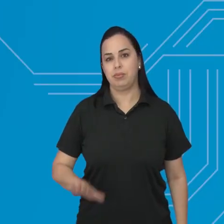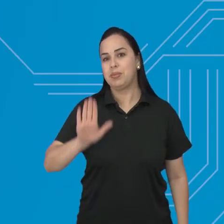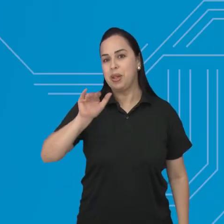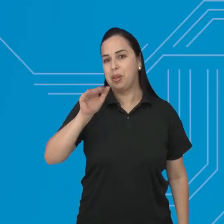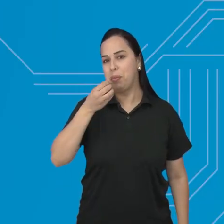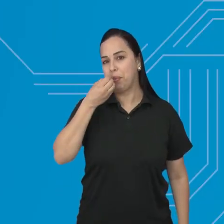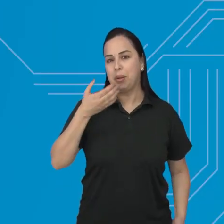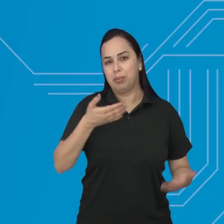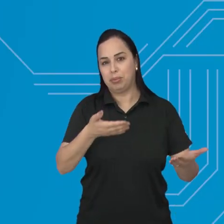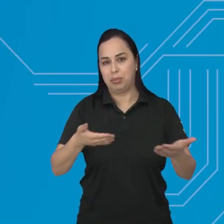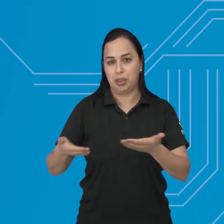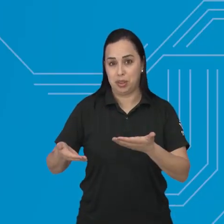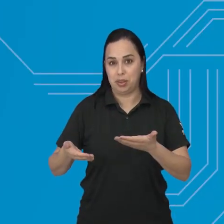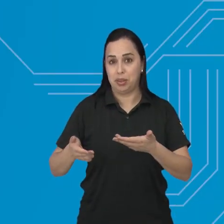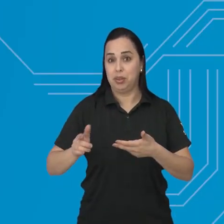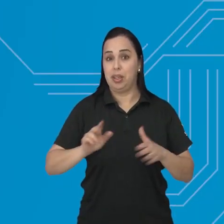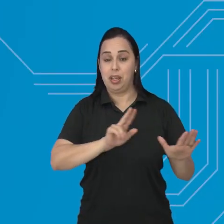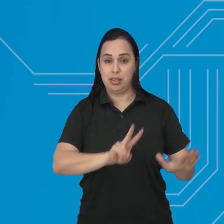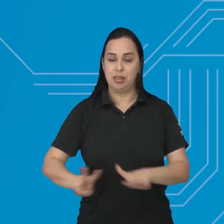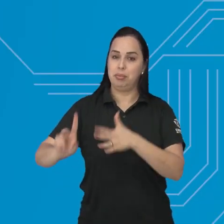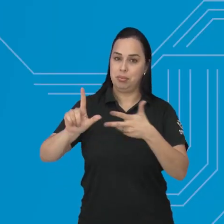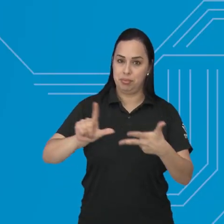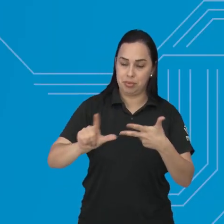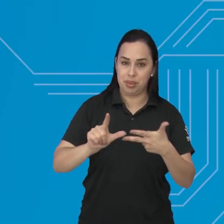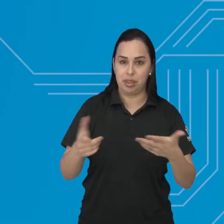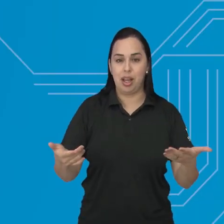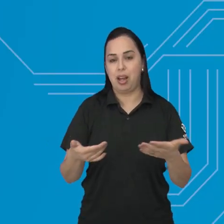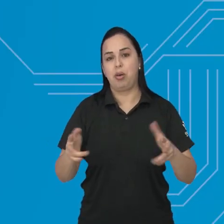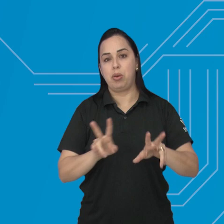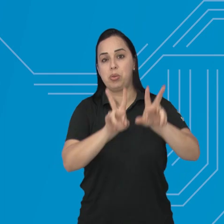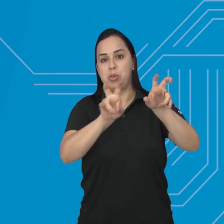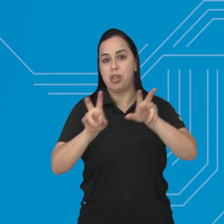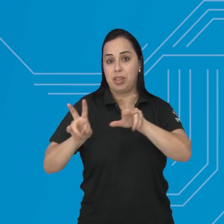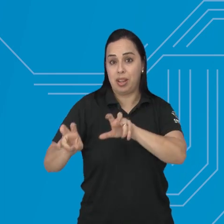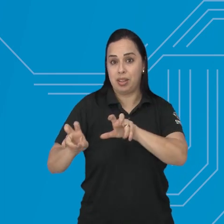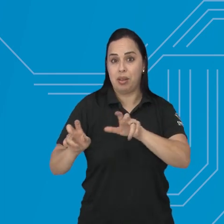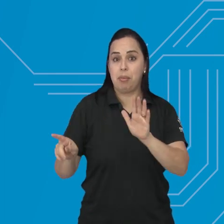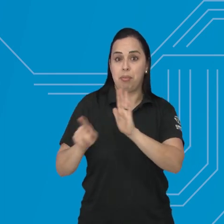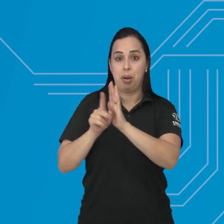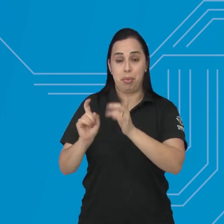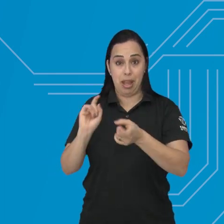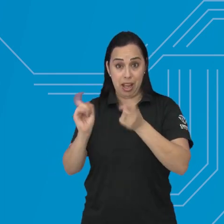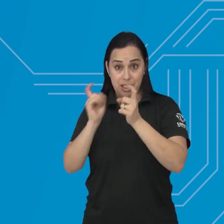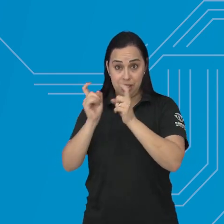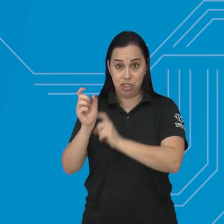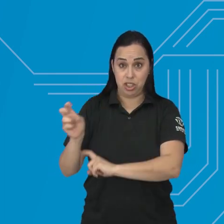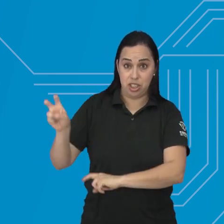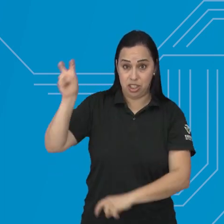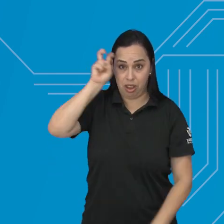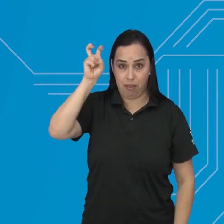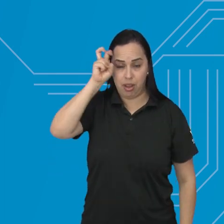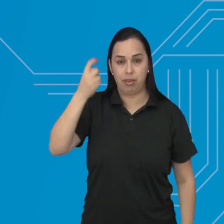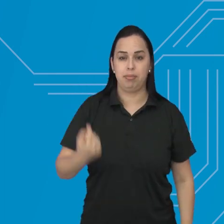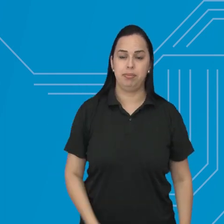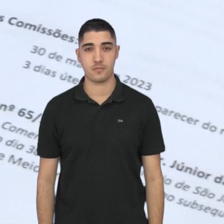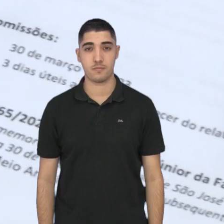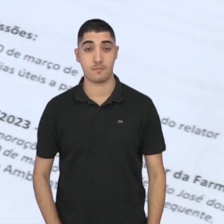Olá, seja muito bem-vindo ao Semana Legislativa. Fique agora com os destaques, então, da sessão realizada na